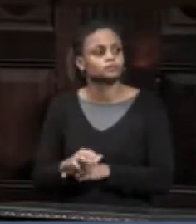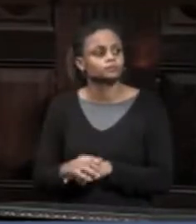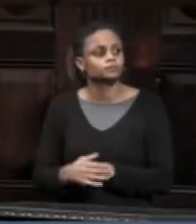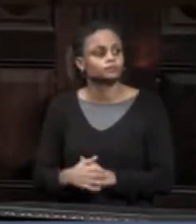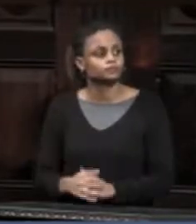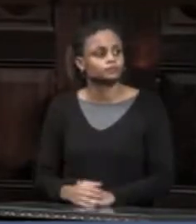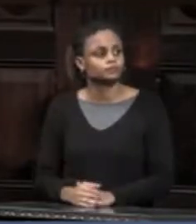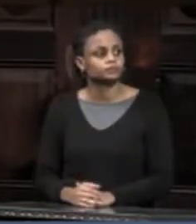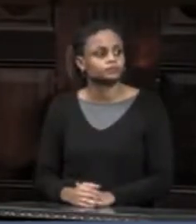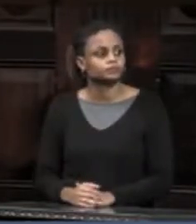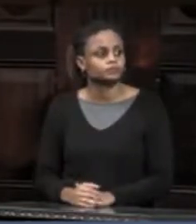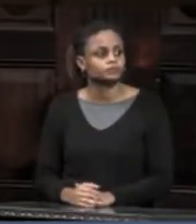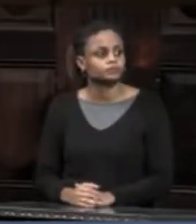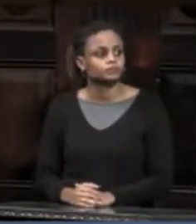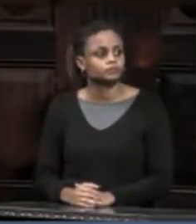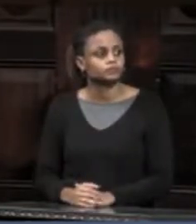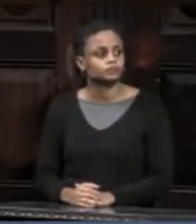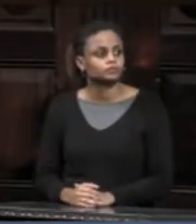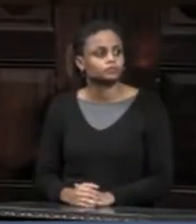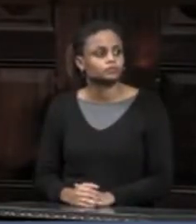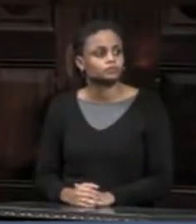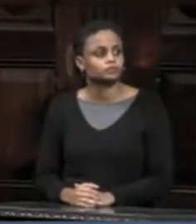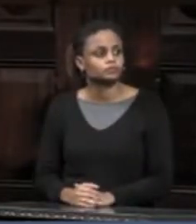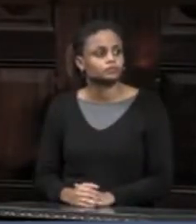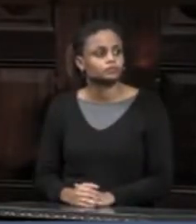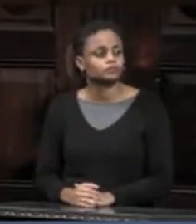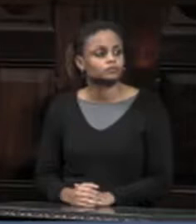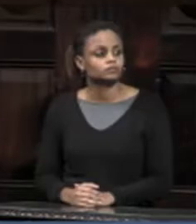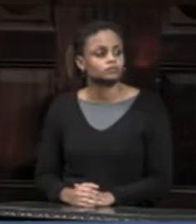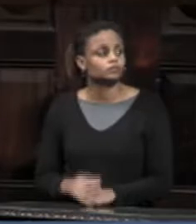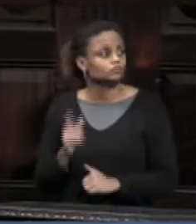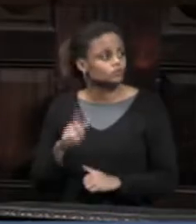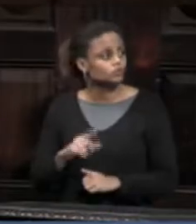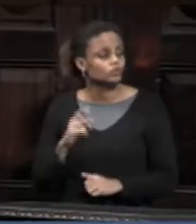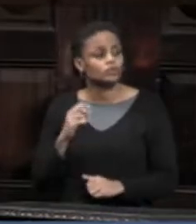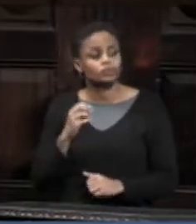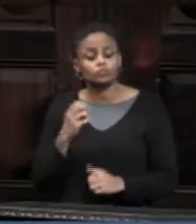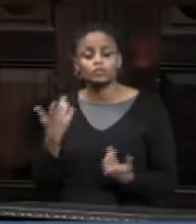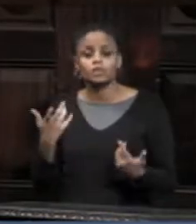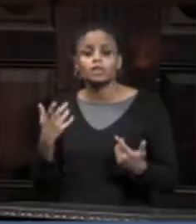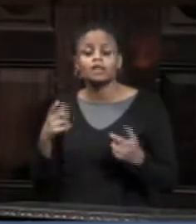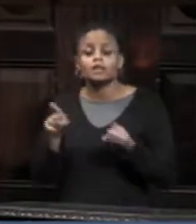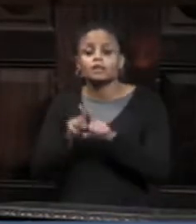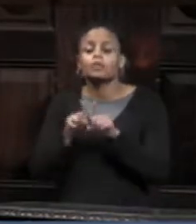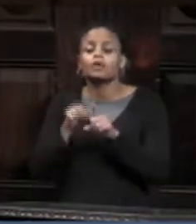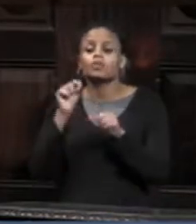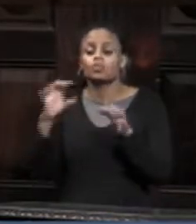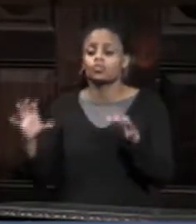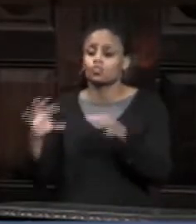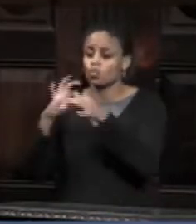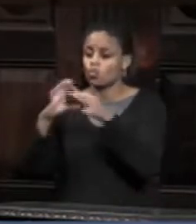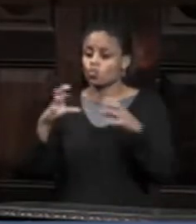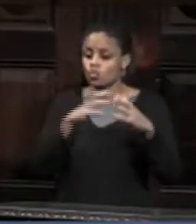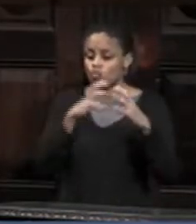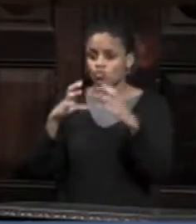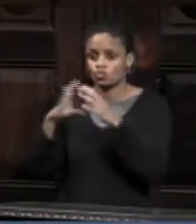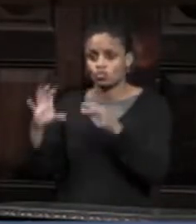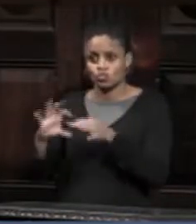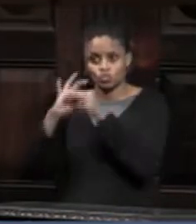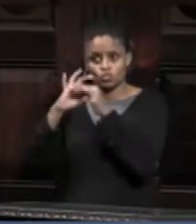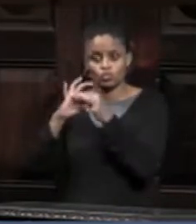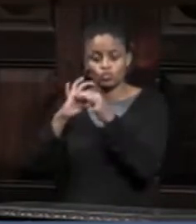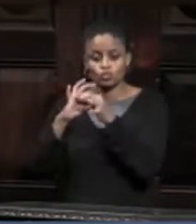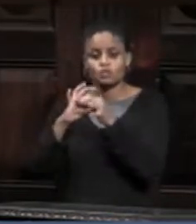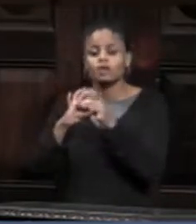que, terminando aqui minha fala, presidente, que essa união também garante que deputados das